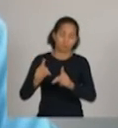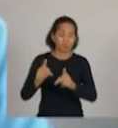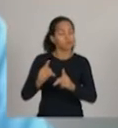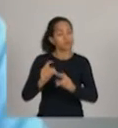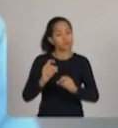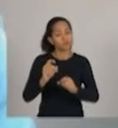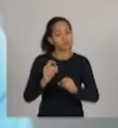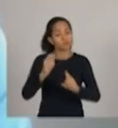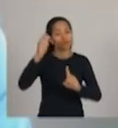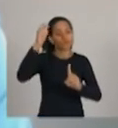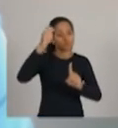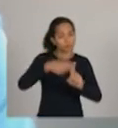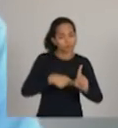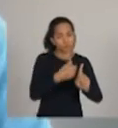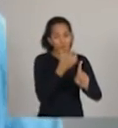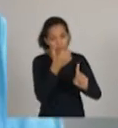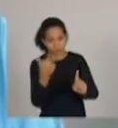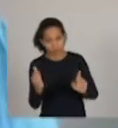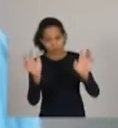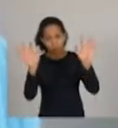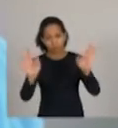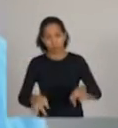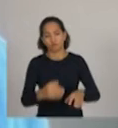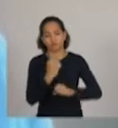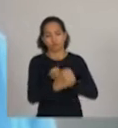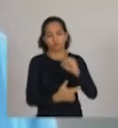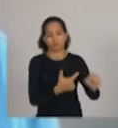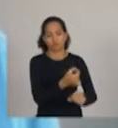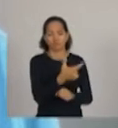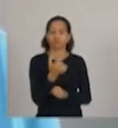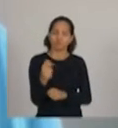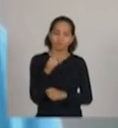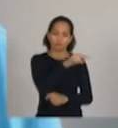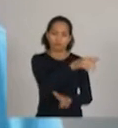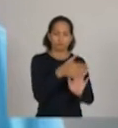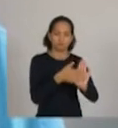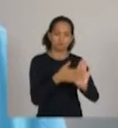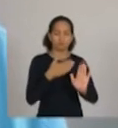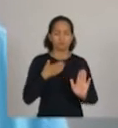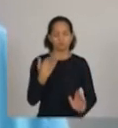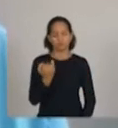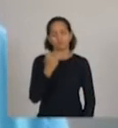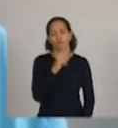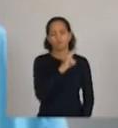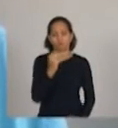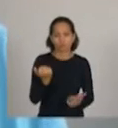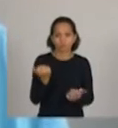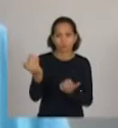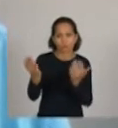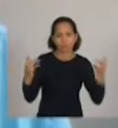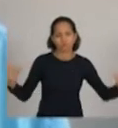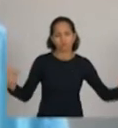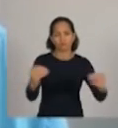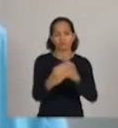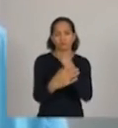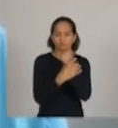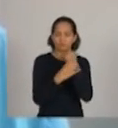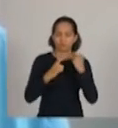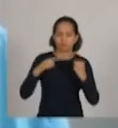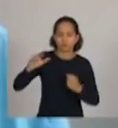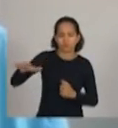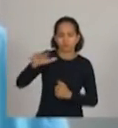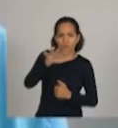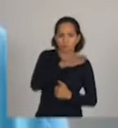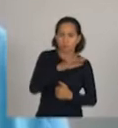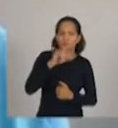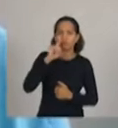ano. Então, essa é a minha indicação, muito importante, para dar segurança às pessoas. Temos regiões ali de